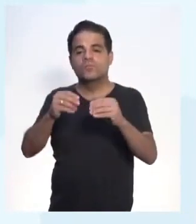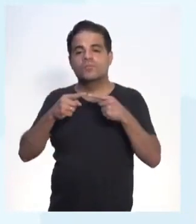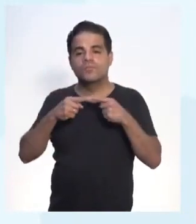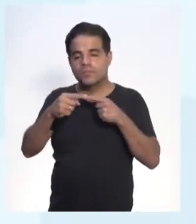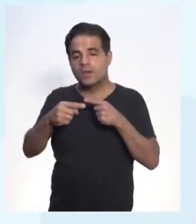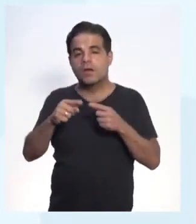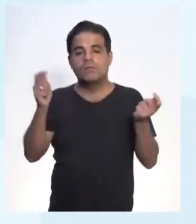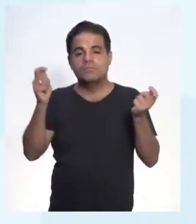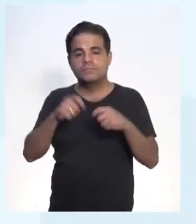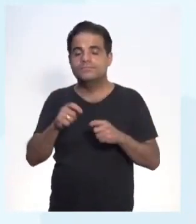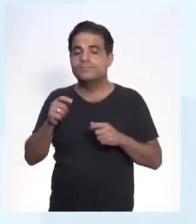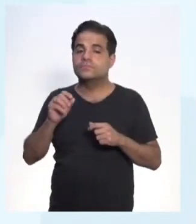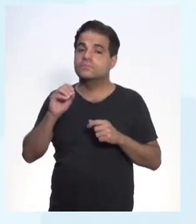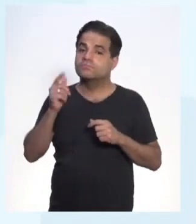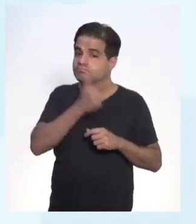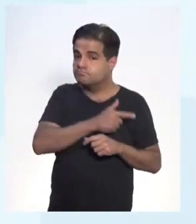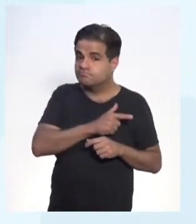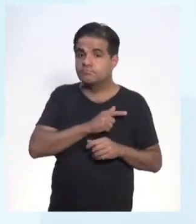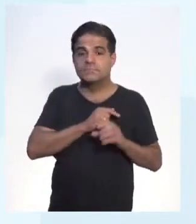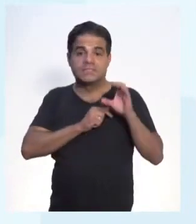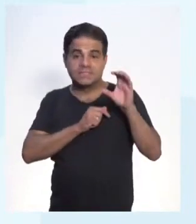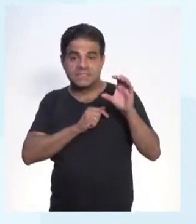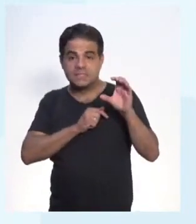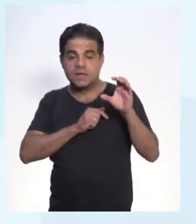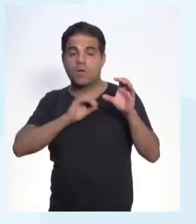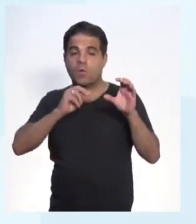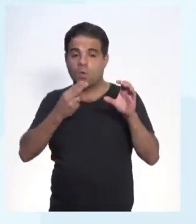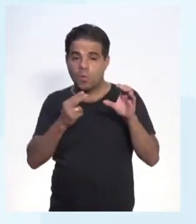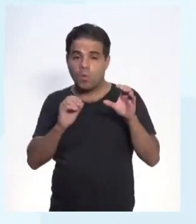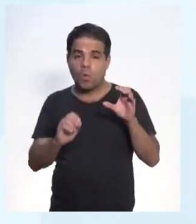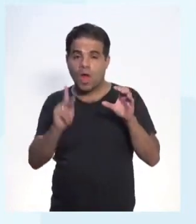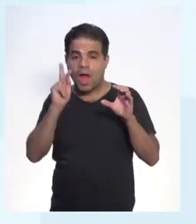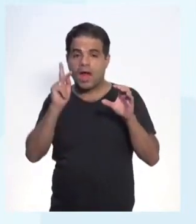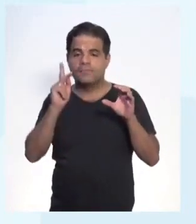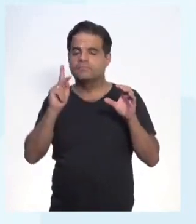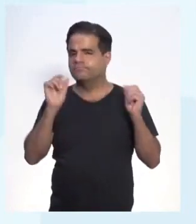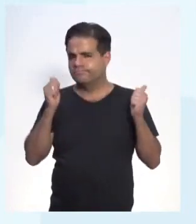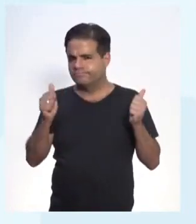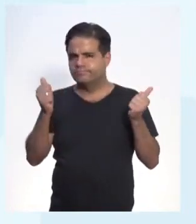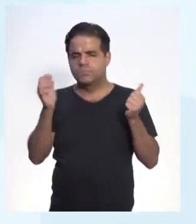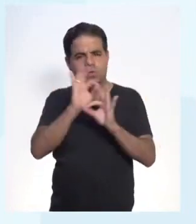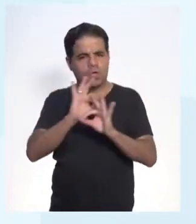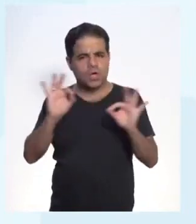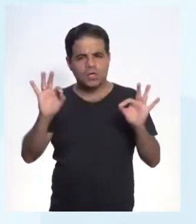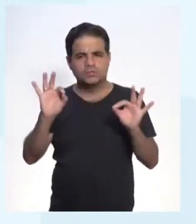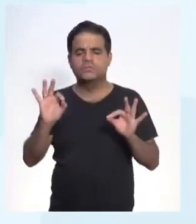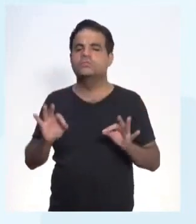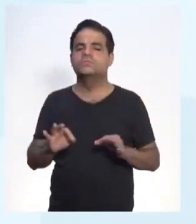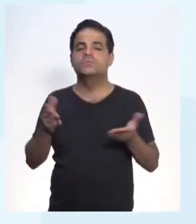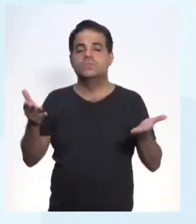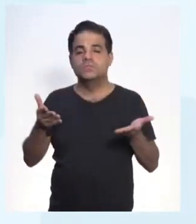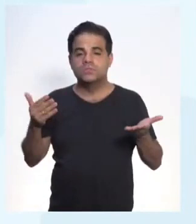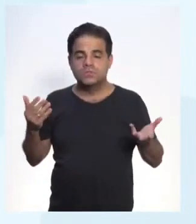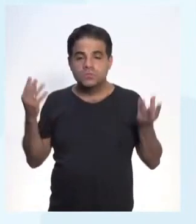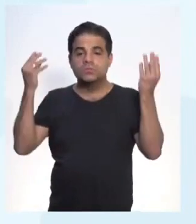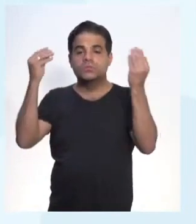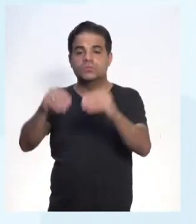posso obter ou C ou K. Muito ótimo. Agora, eu vou pensar que eu vou